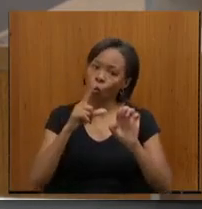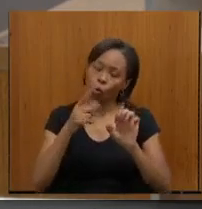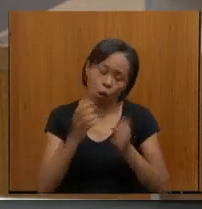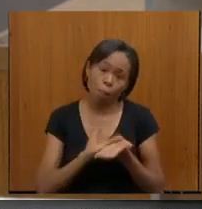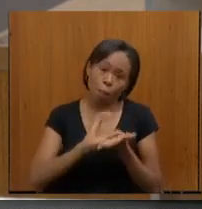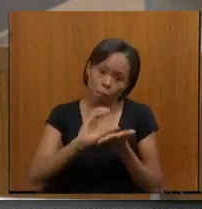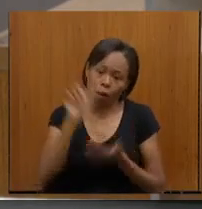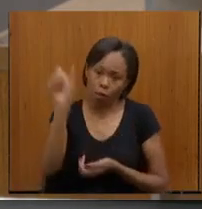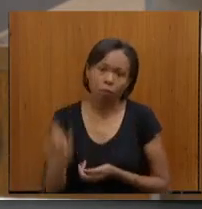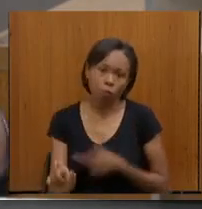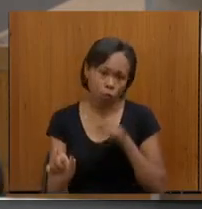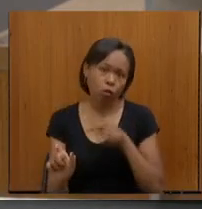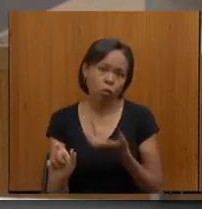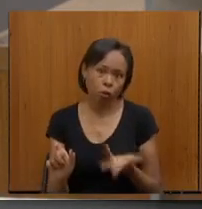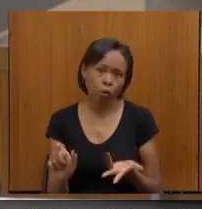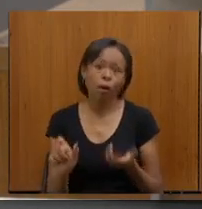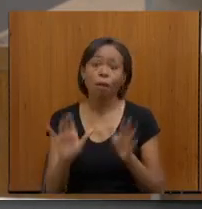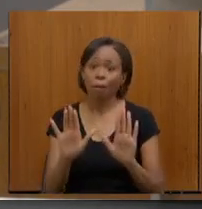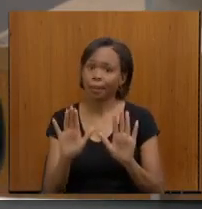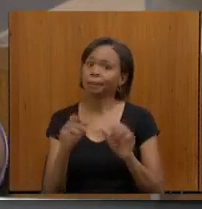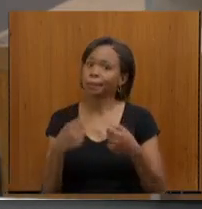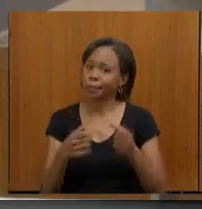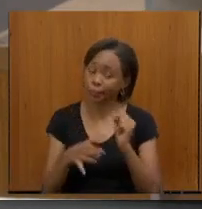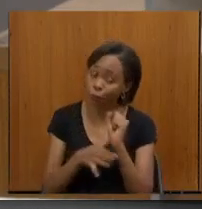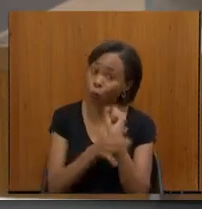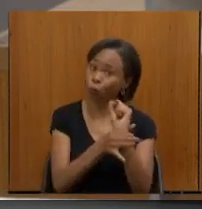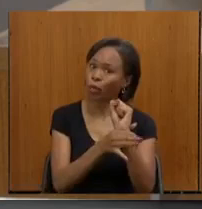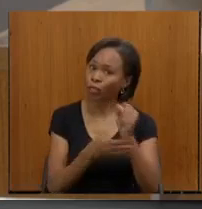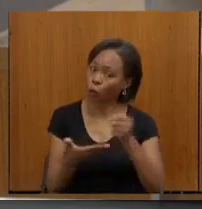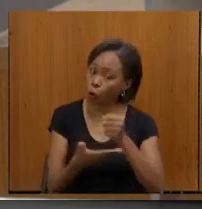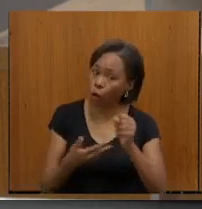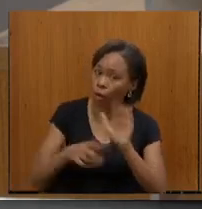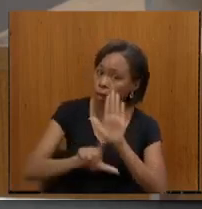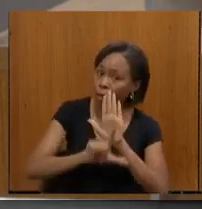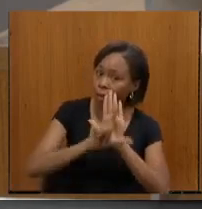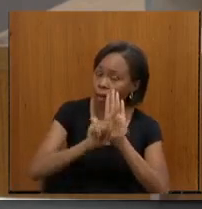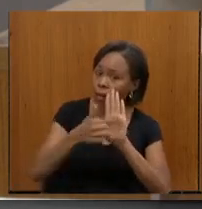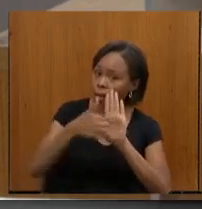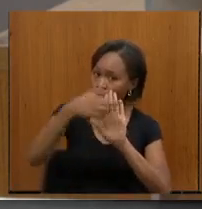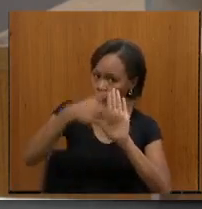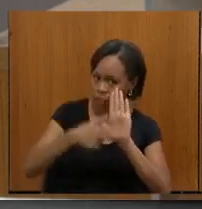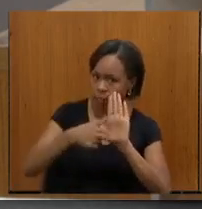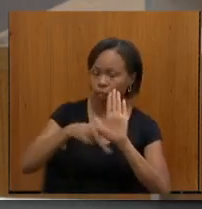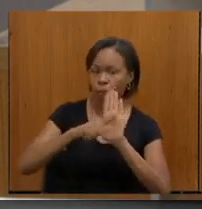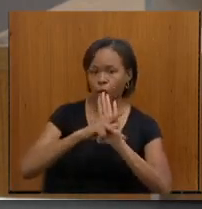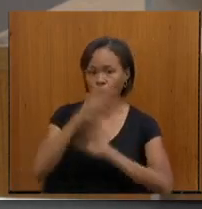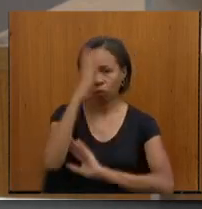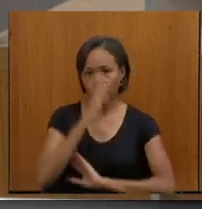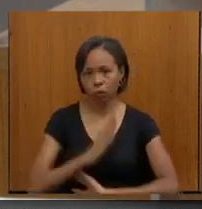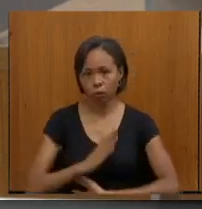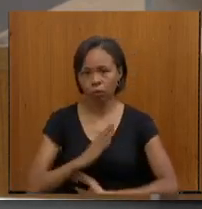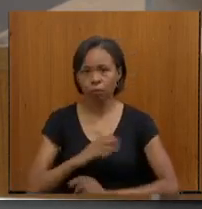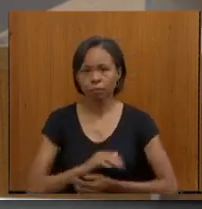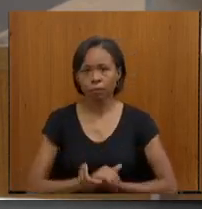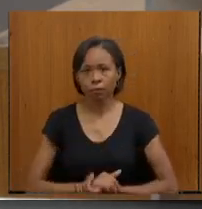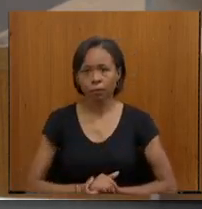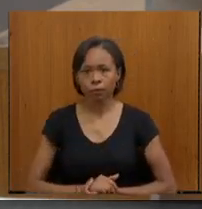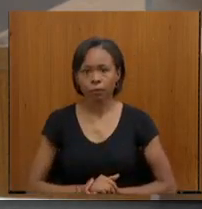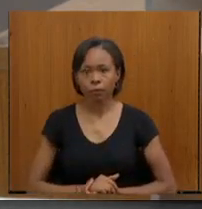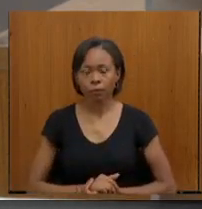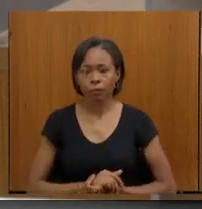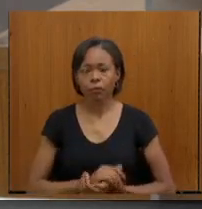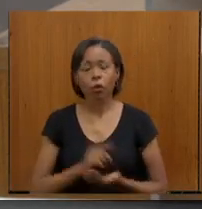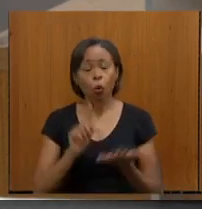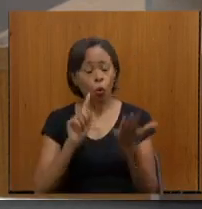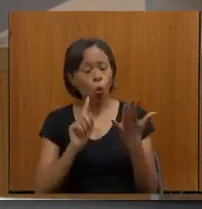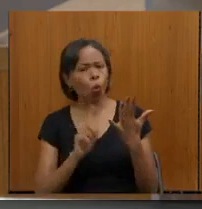a necessidade de uma segurança no arcabouço legal e regulatório em nosso país próximo por favor é o